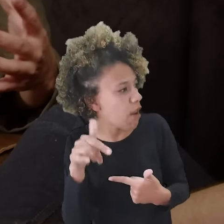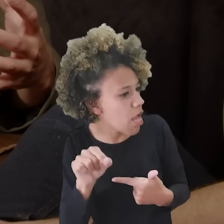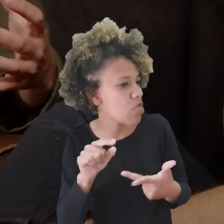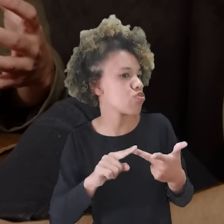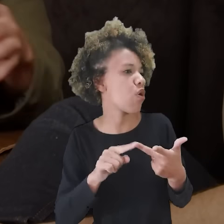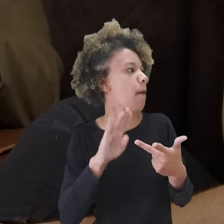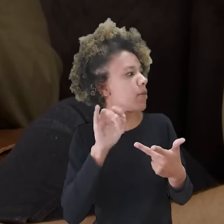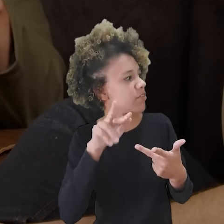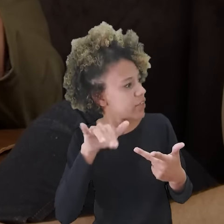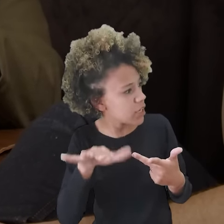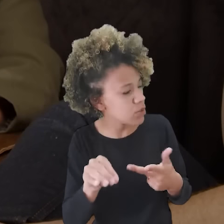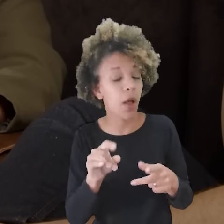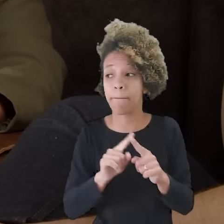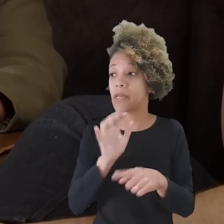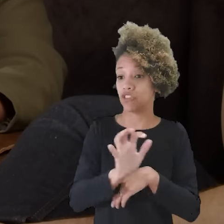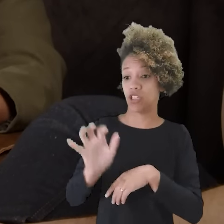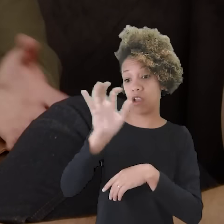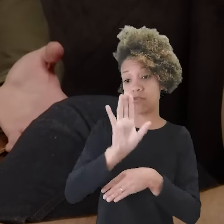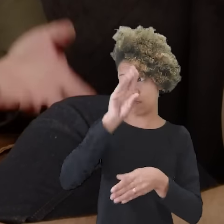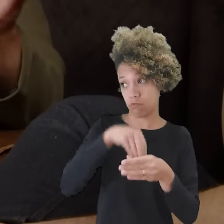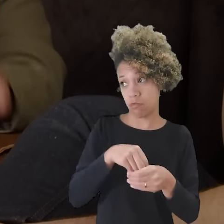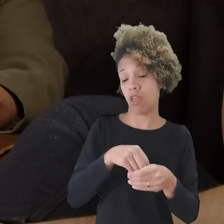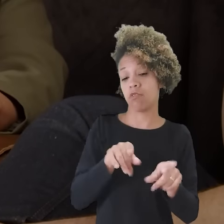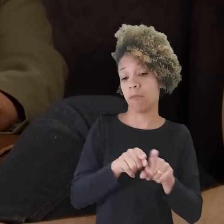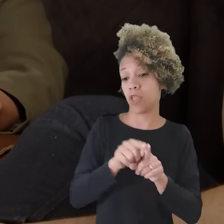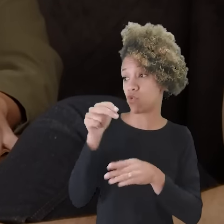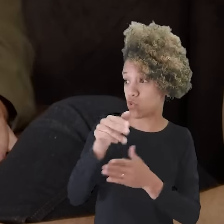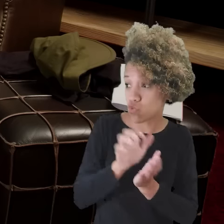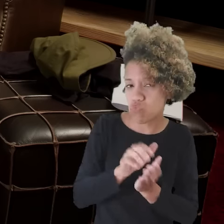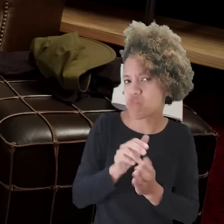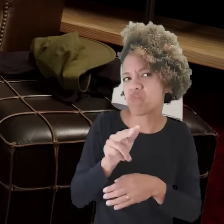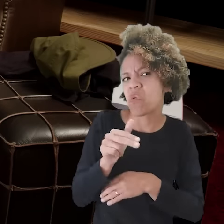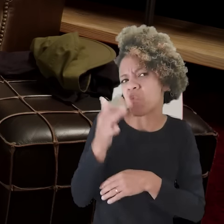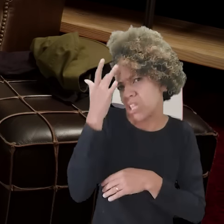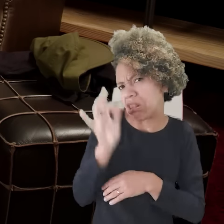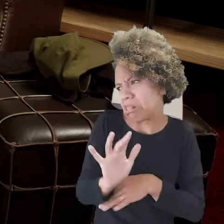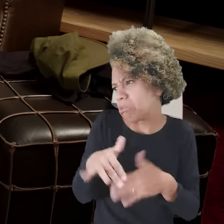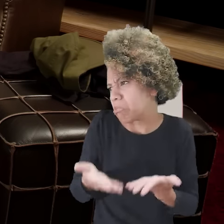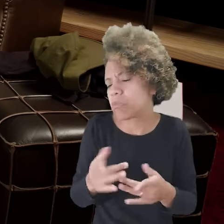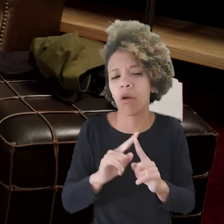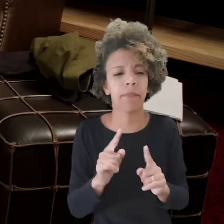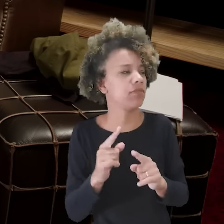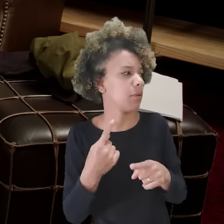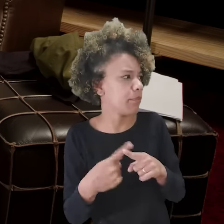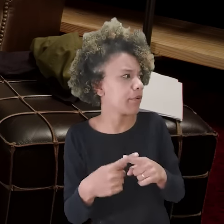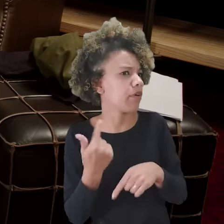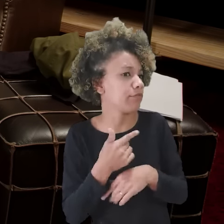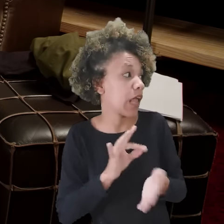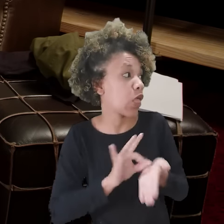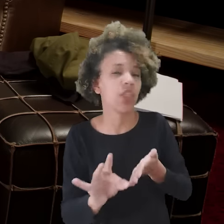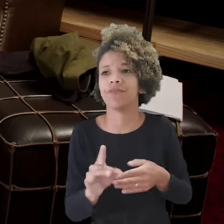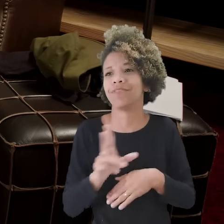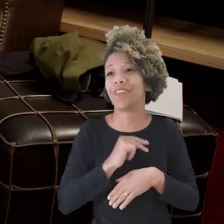fazer com o Brasil que era o tamanho Continental um de cada região aí não teve do Norte a gente nunca entendeu Mas aí Rolou isso mas aquela coisa do comerciante que eles